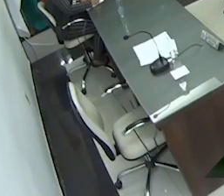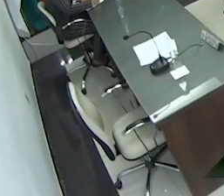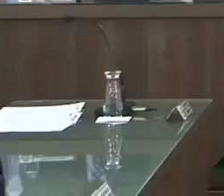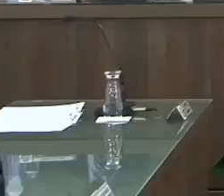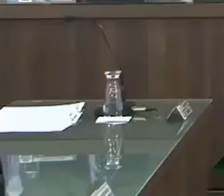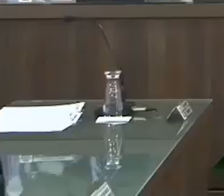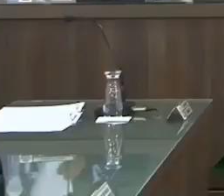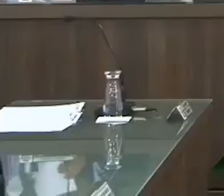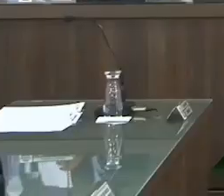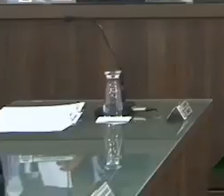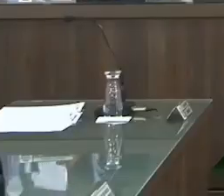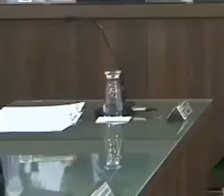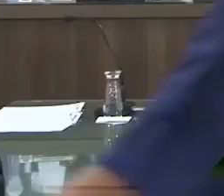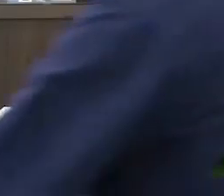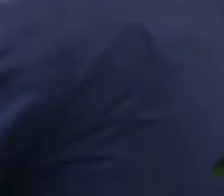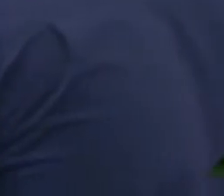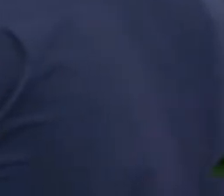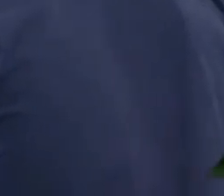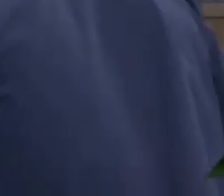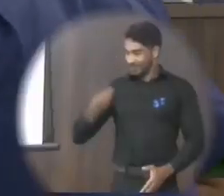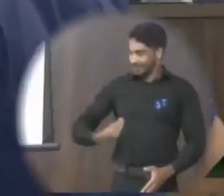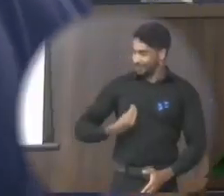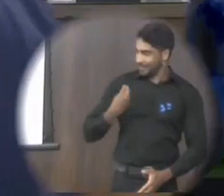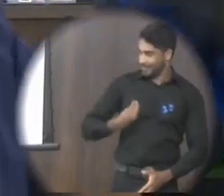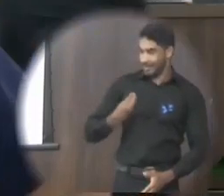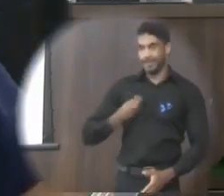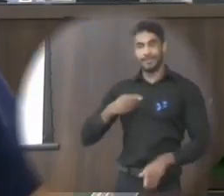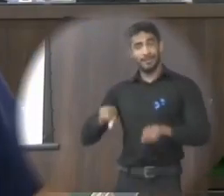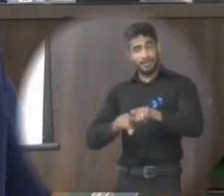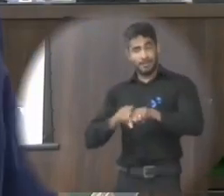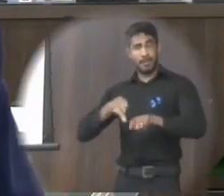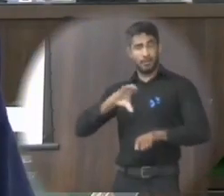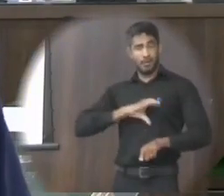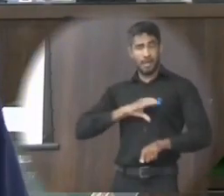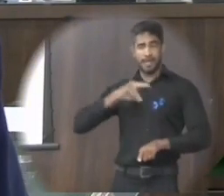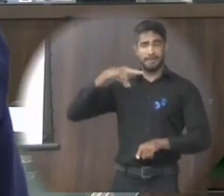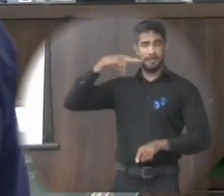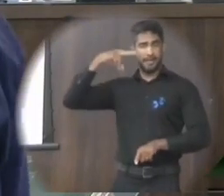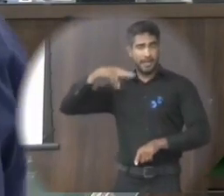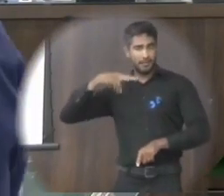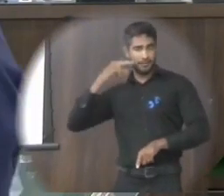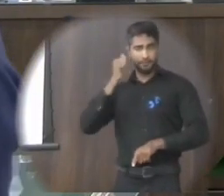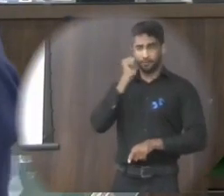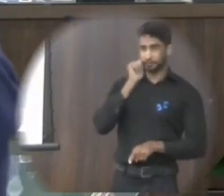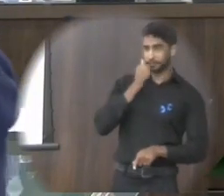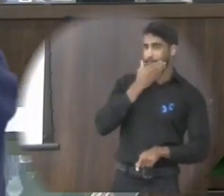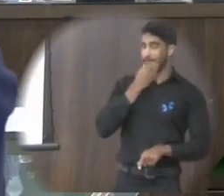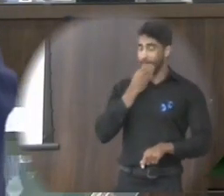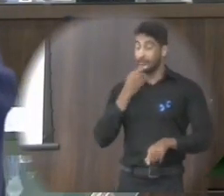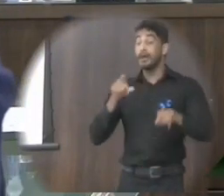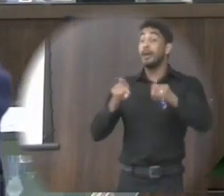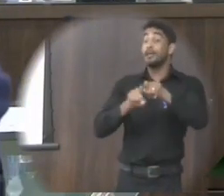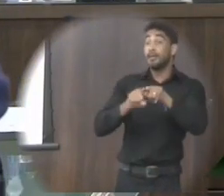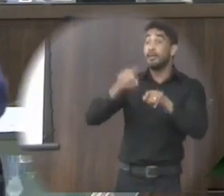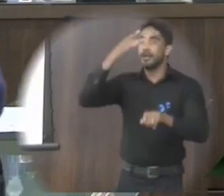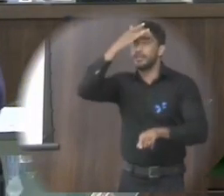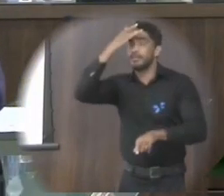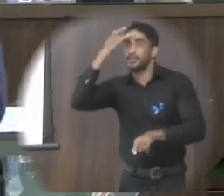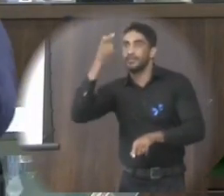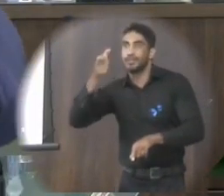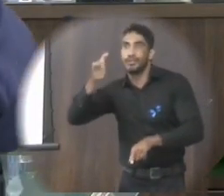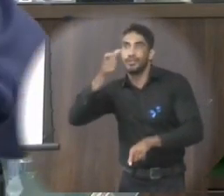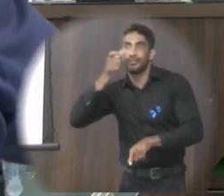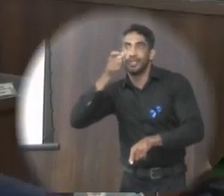Senhoras e senhores, público presente, nobres colegas vereadores e vereadoras, pessoal que nos acompanha pelas